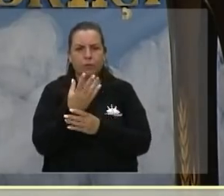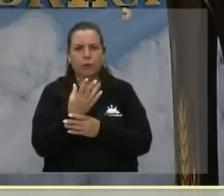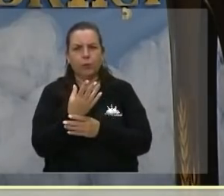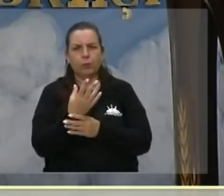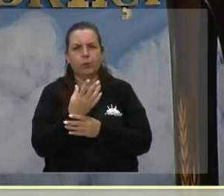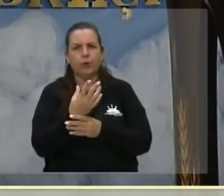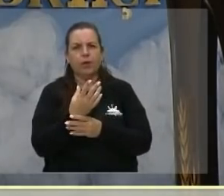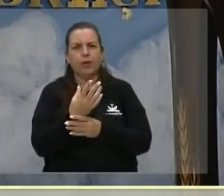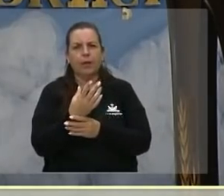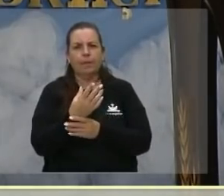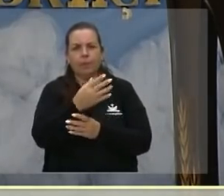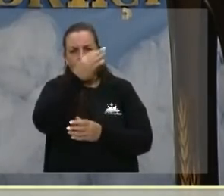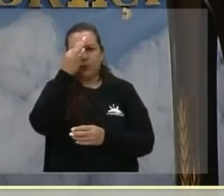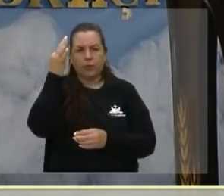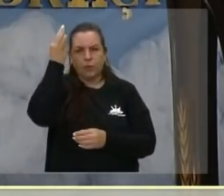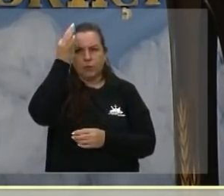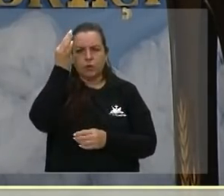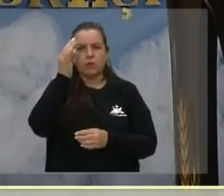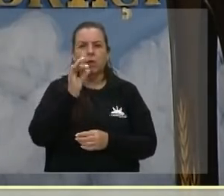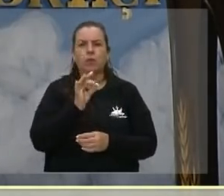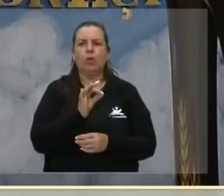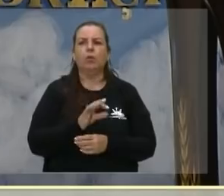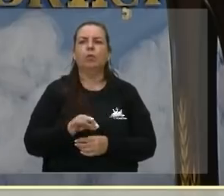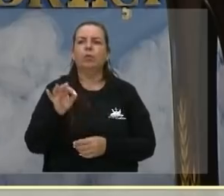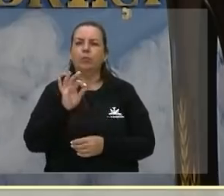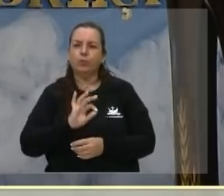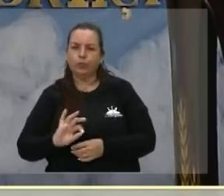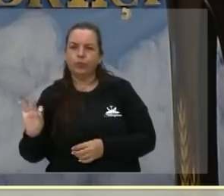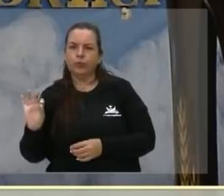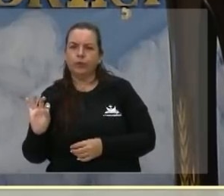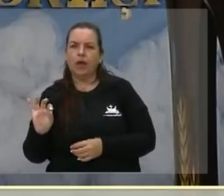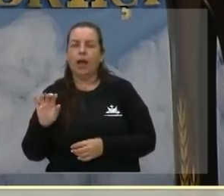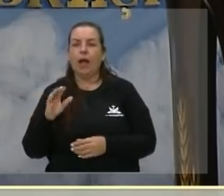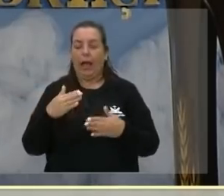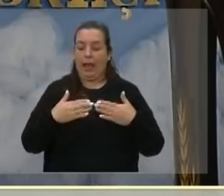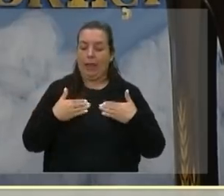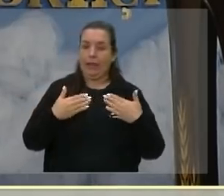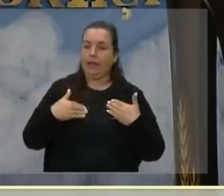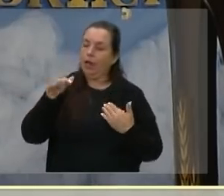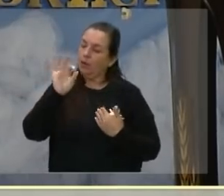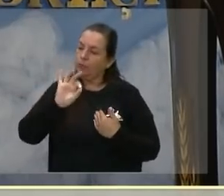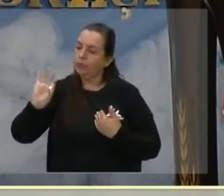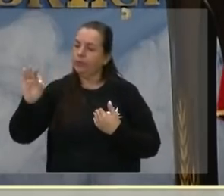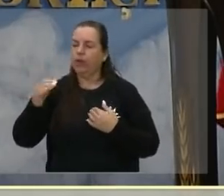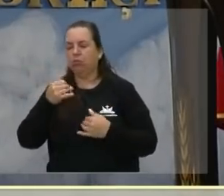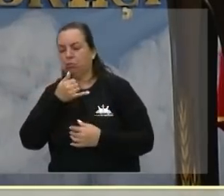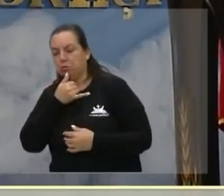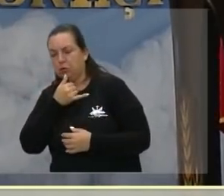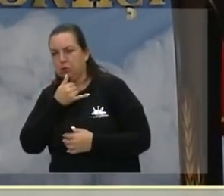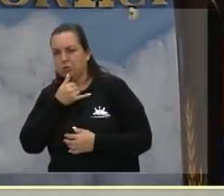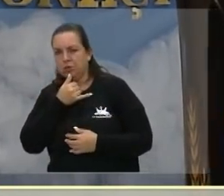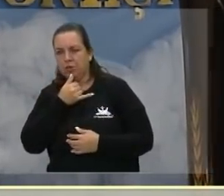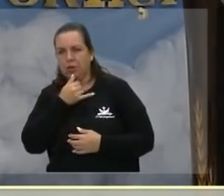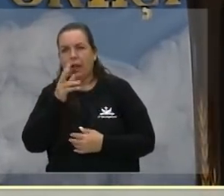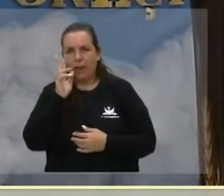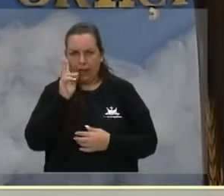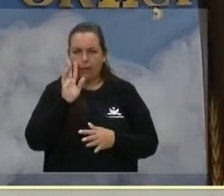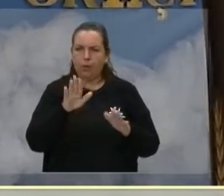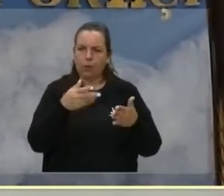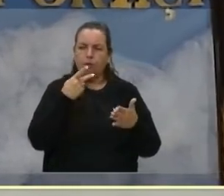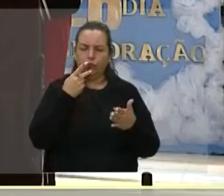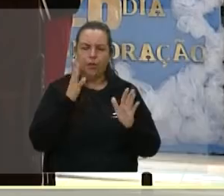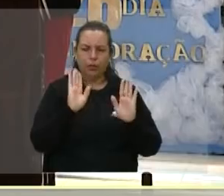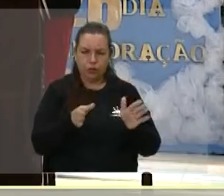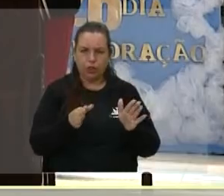corrigir celebra a alegria na tristeza você lembra se lembra quando eu